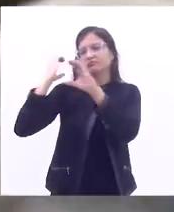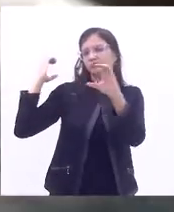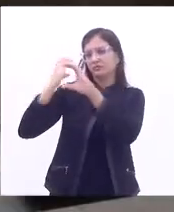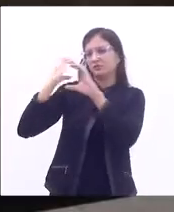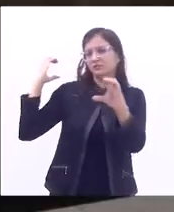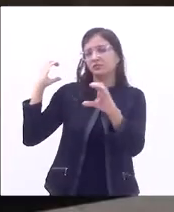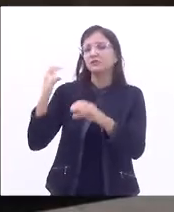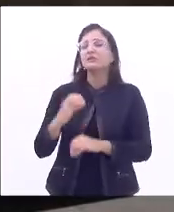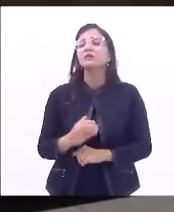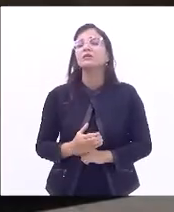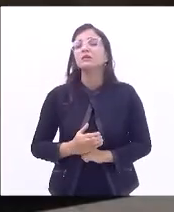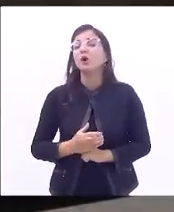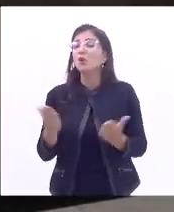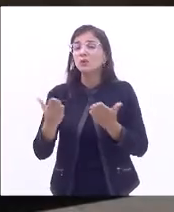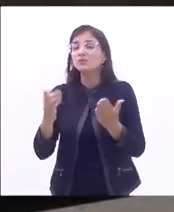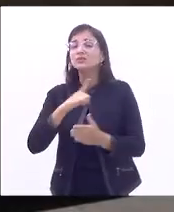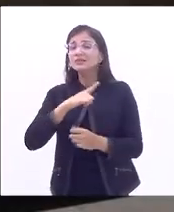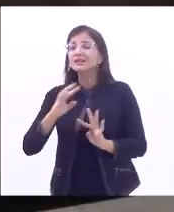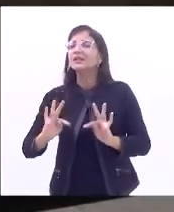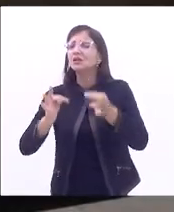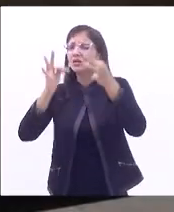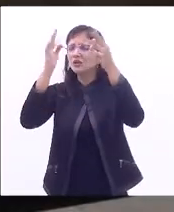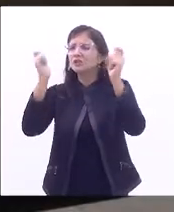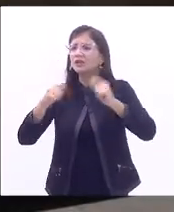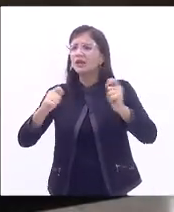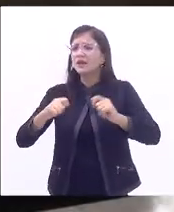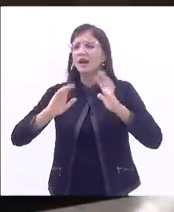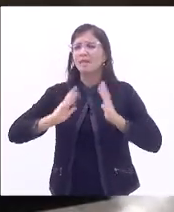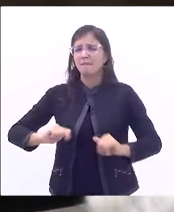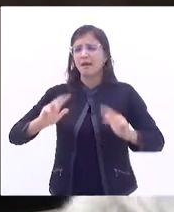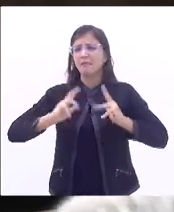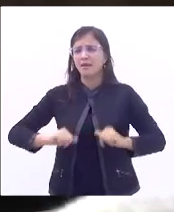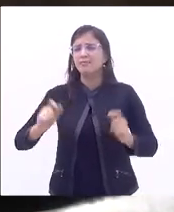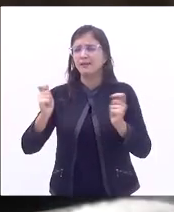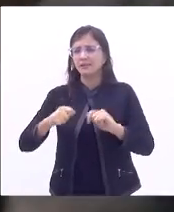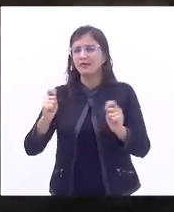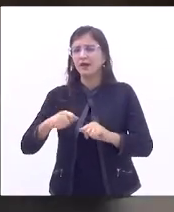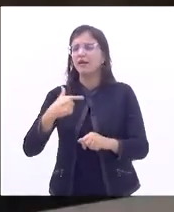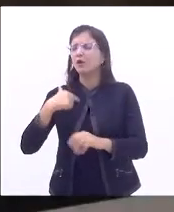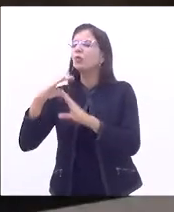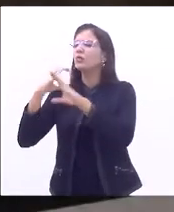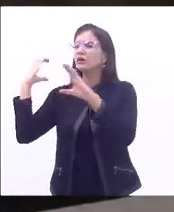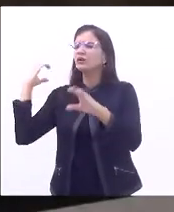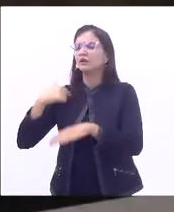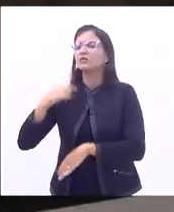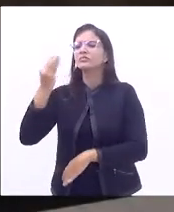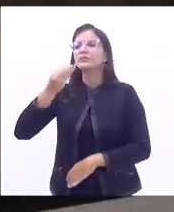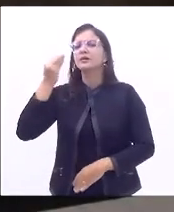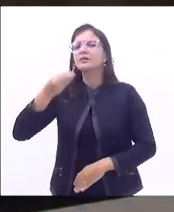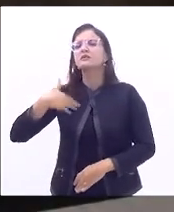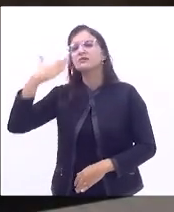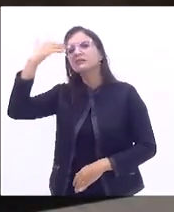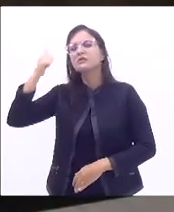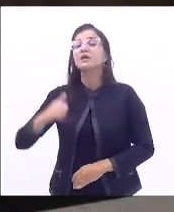limpar tudo quanto é poluente. Uma siderúrgica, ela emite gases, existem lavadores de gases.